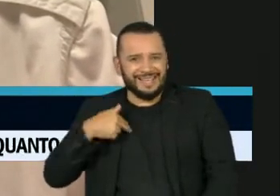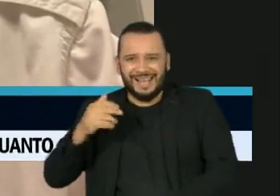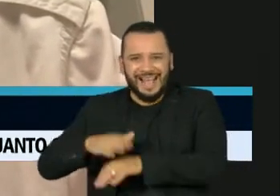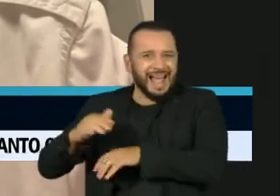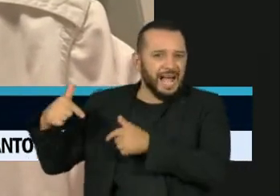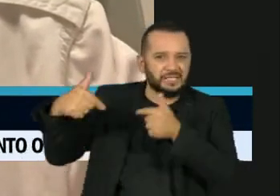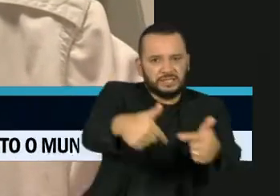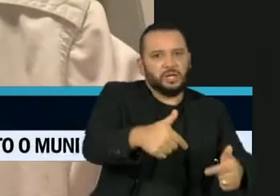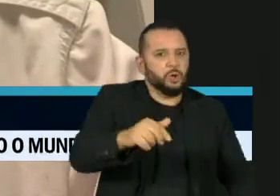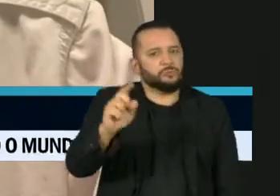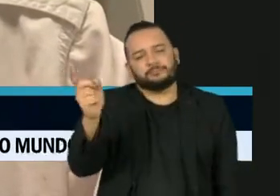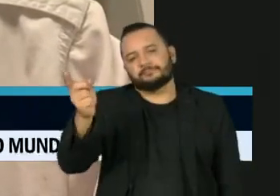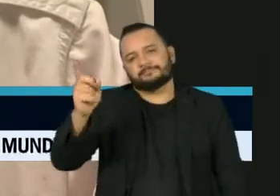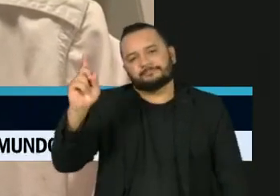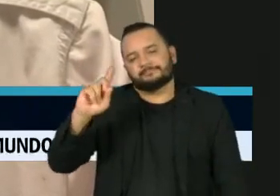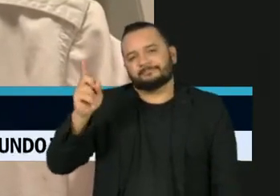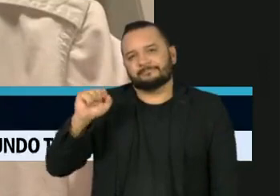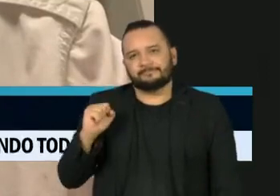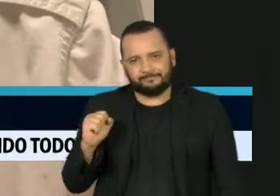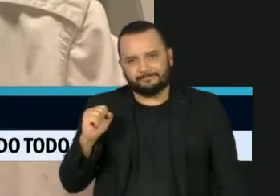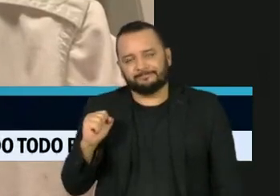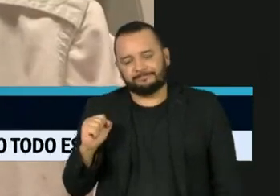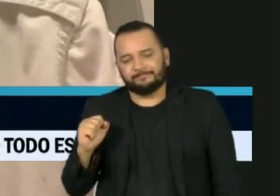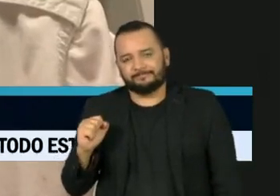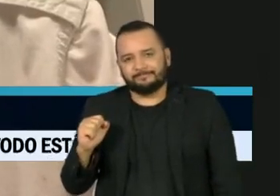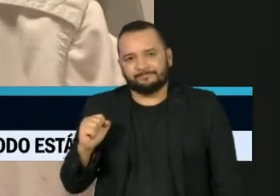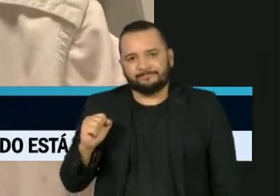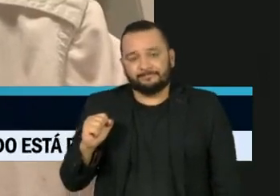Já a possibilidade de que